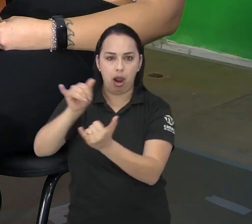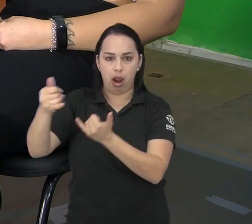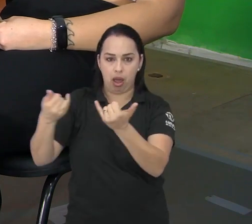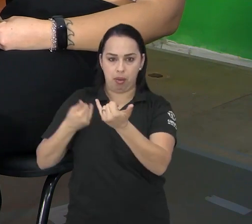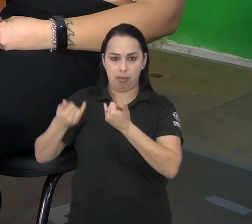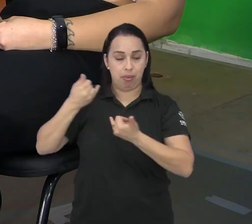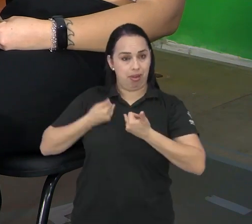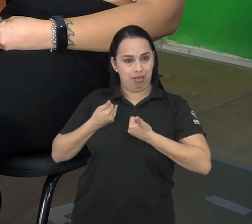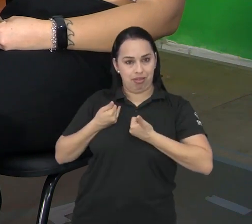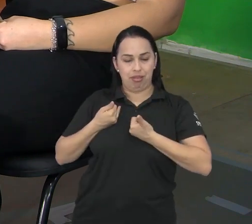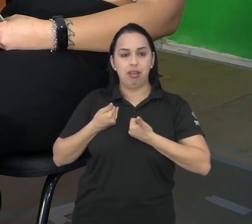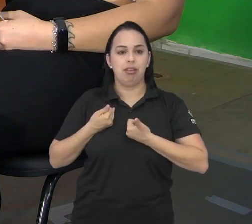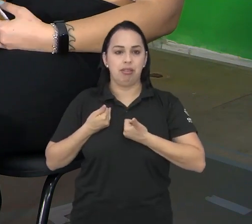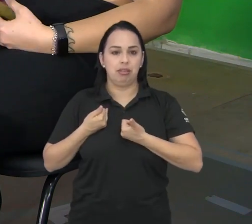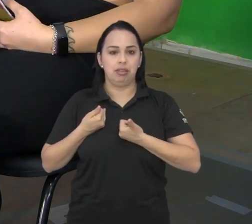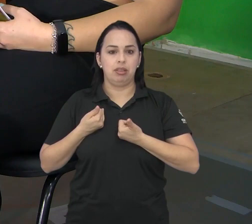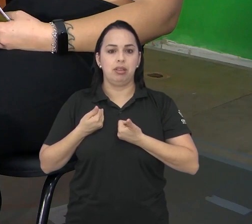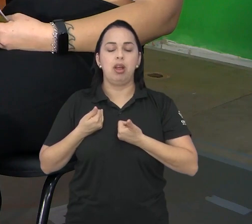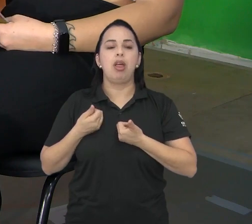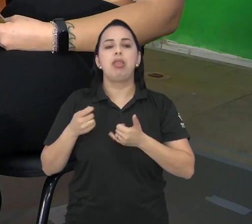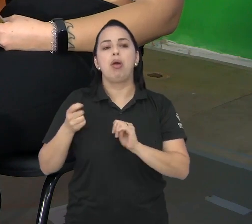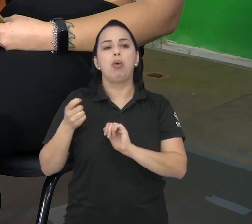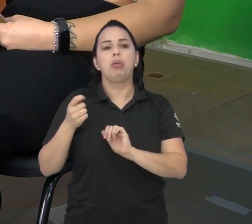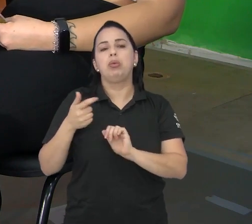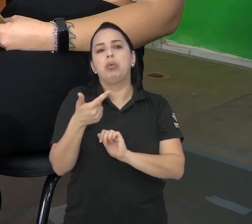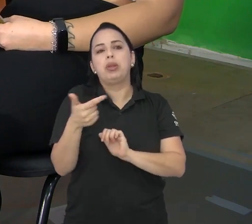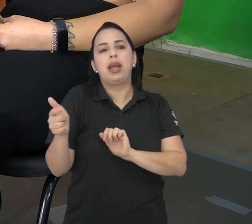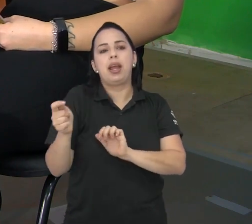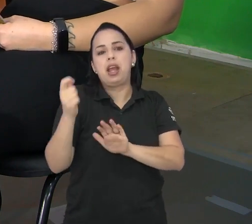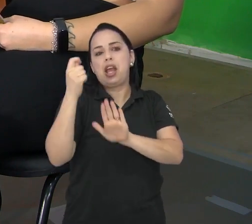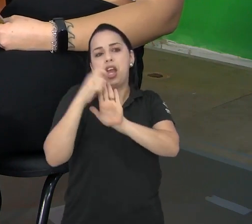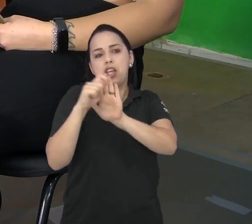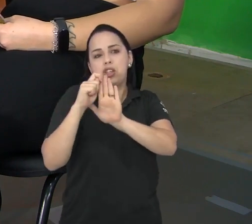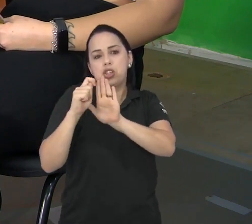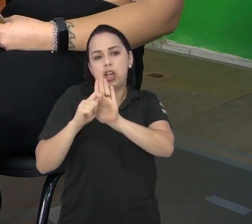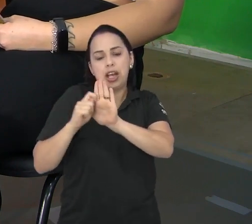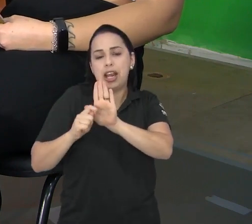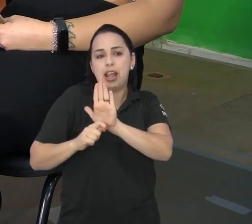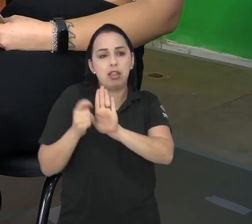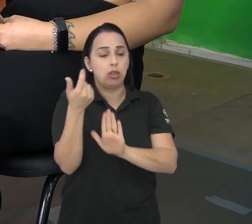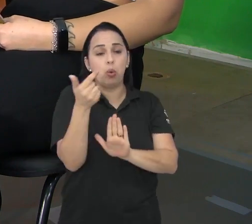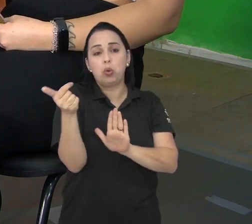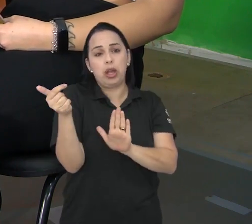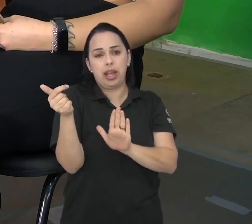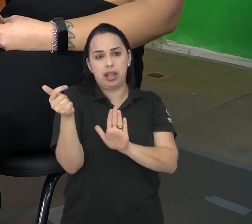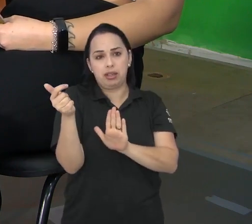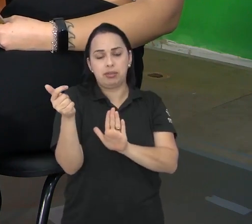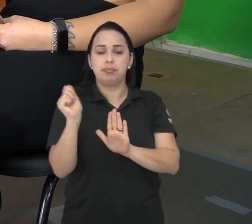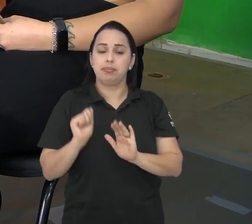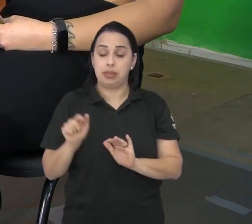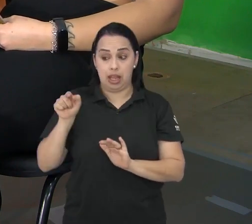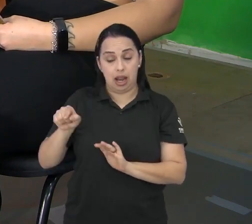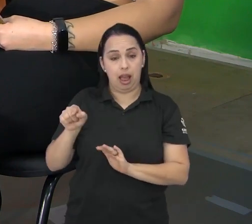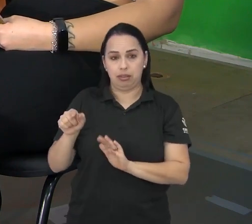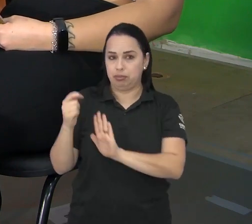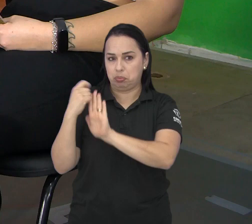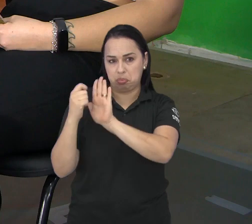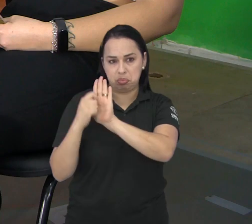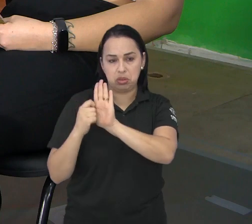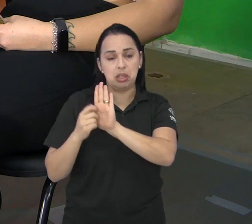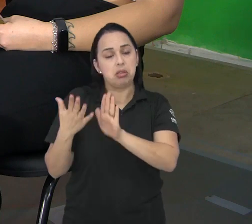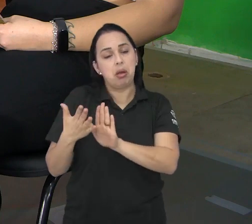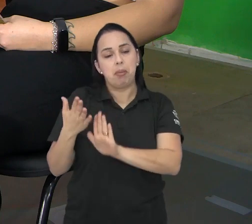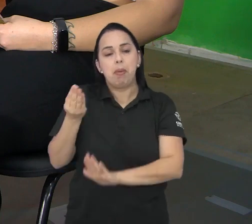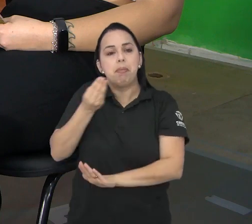e não são sociedades que têm essa tradição escrita que nem a nossa, né? E eu vi